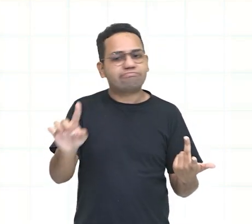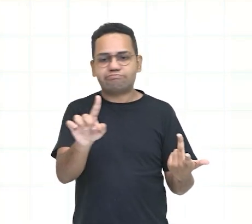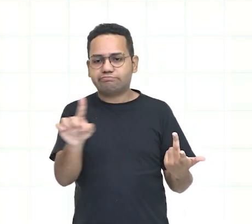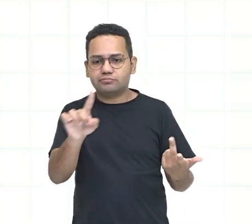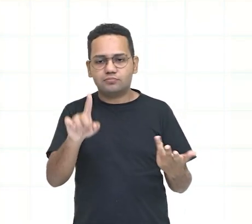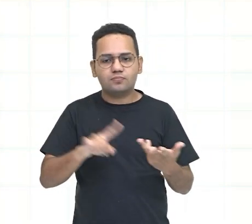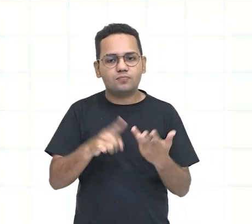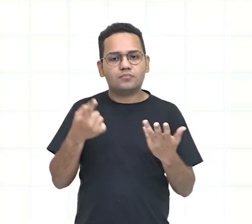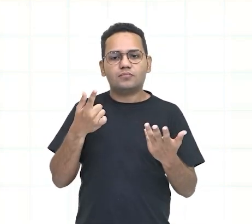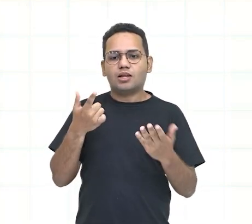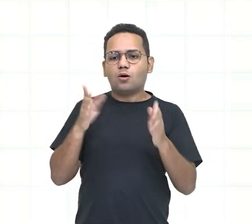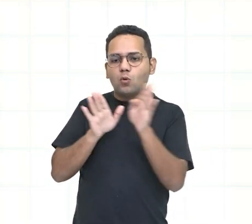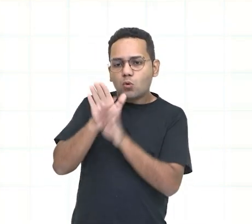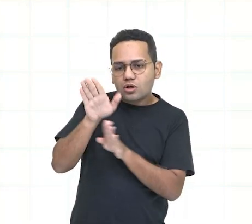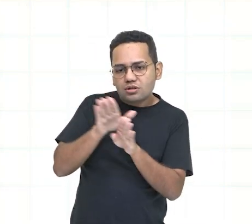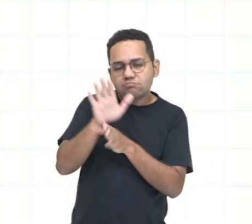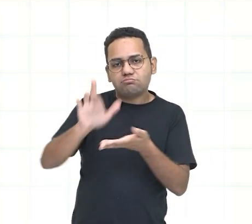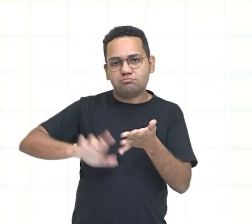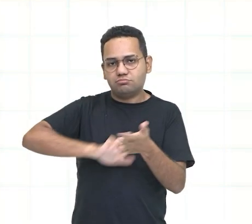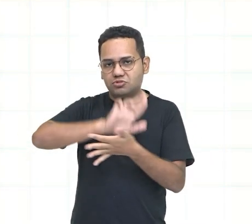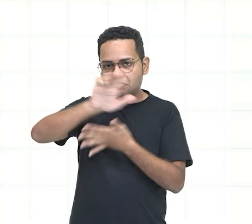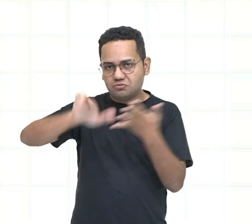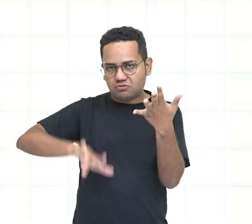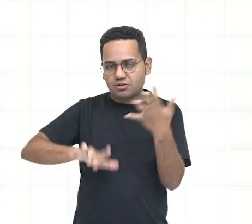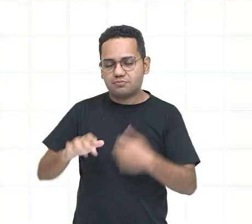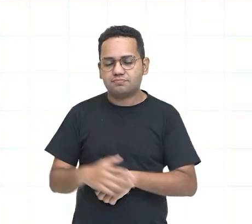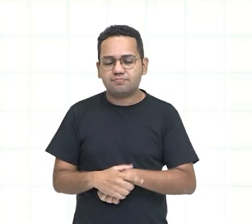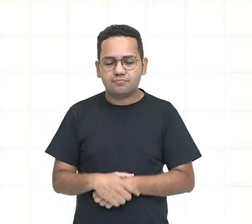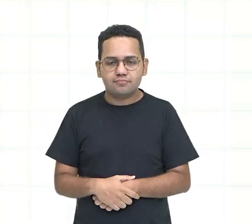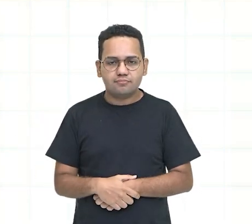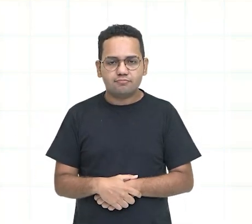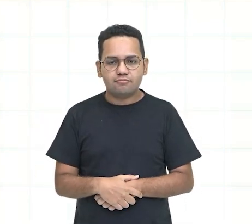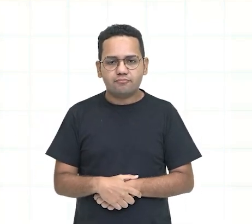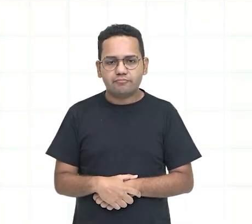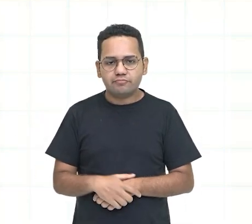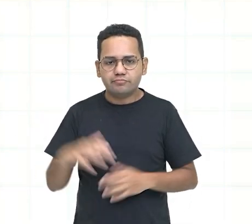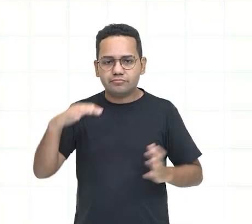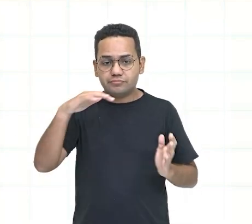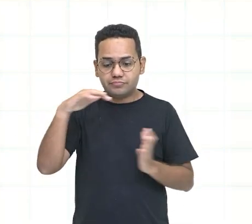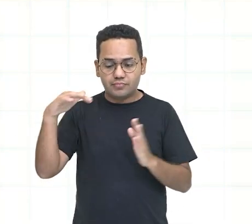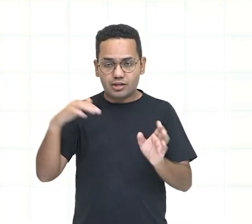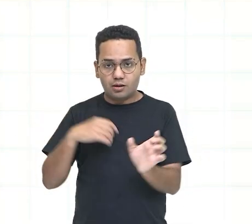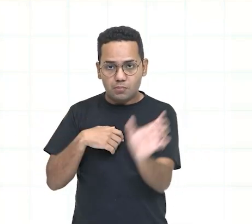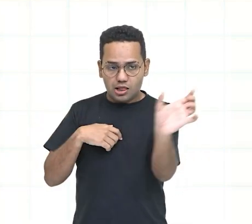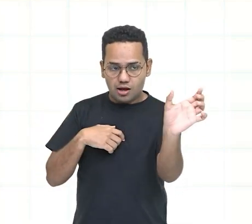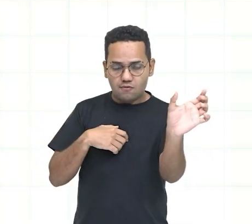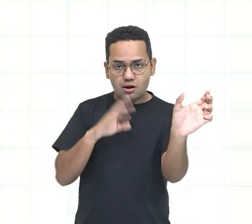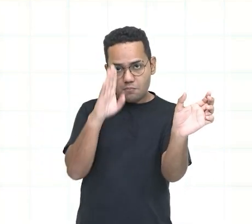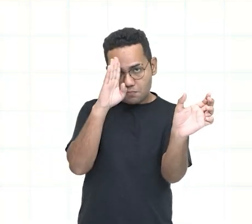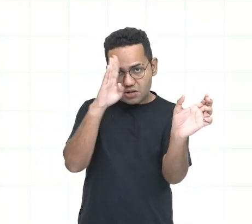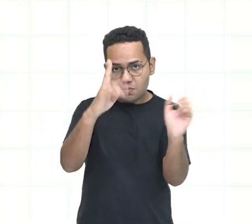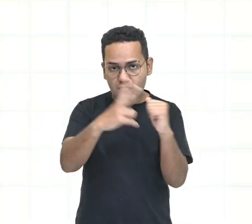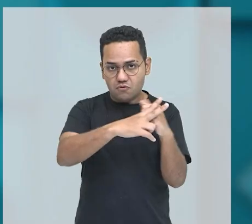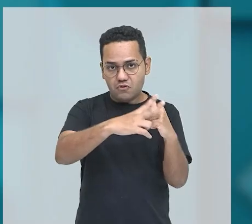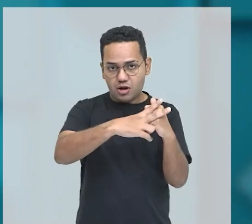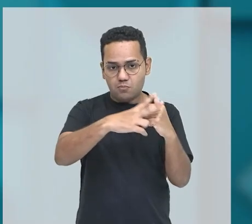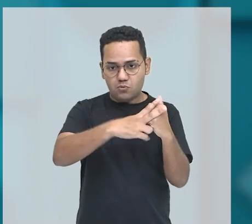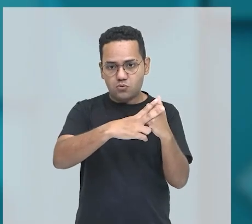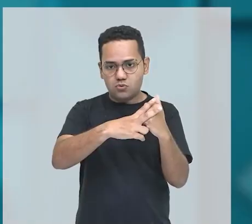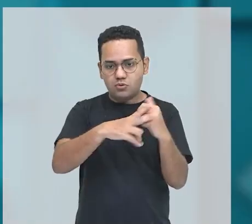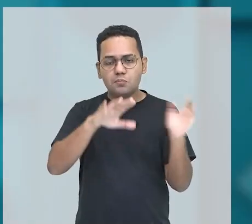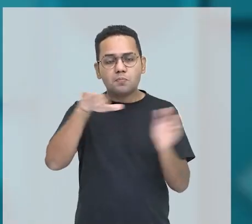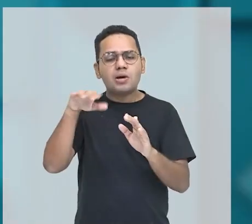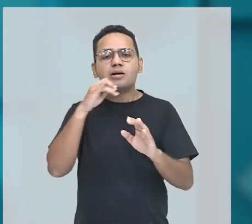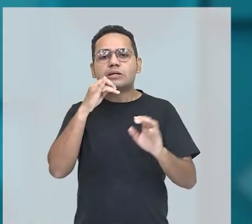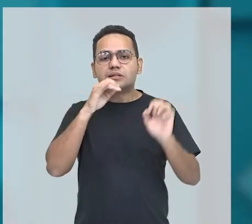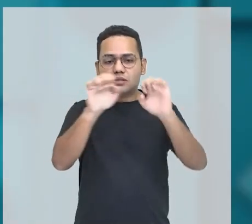bem específico, tá? Então eu tenho um verbo, tá certo? Um verbo principal, que nessa estrutura da condicional do tipo